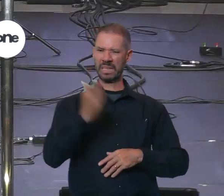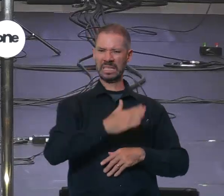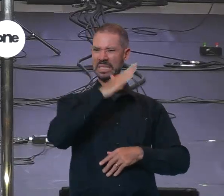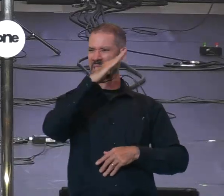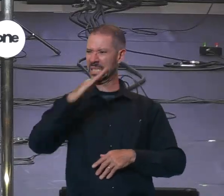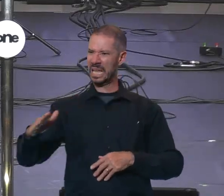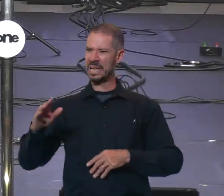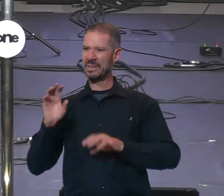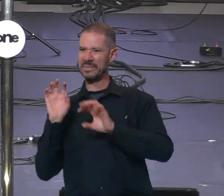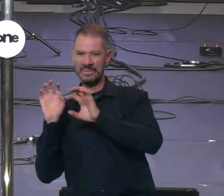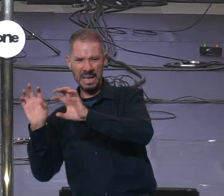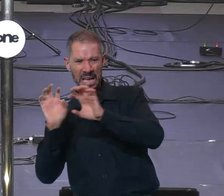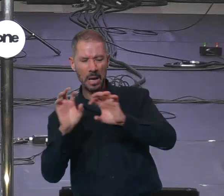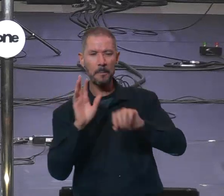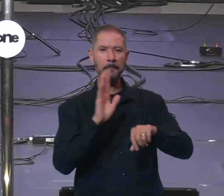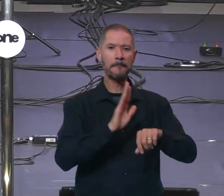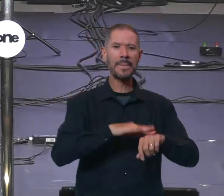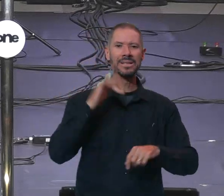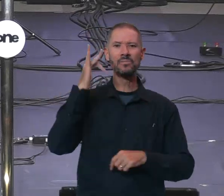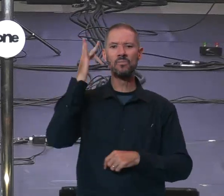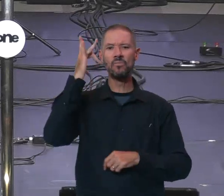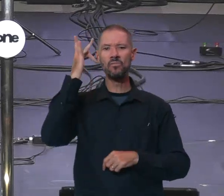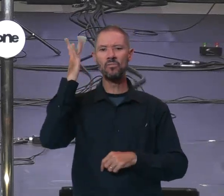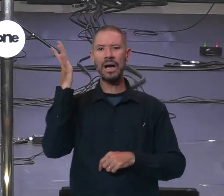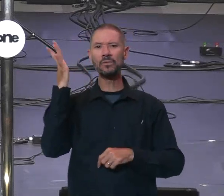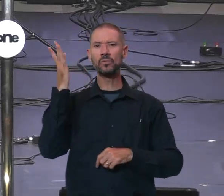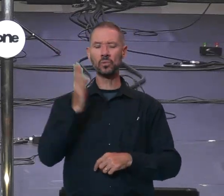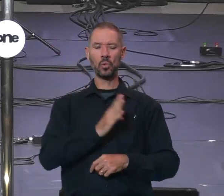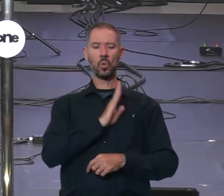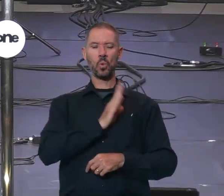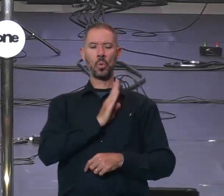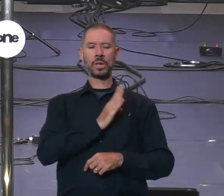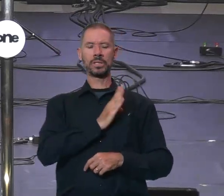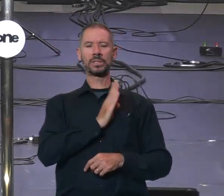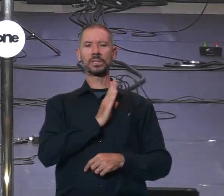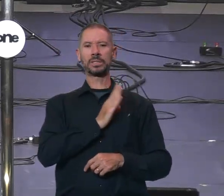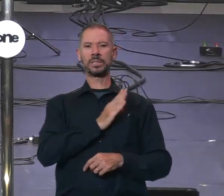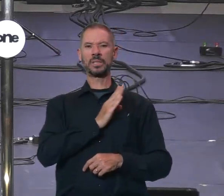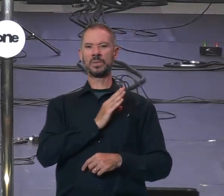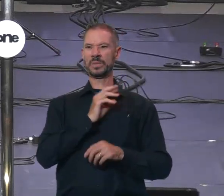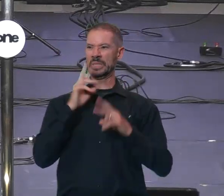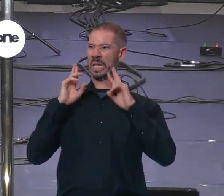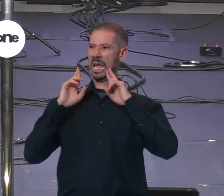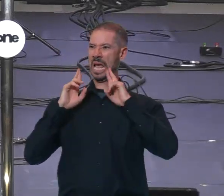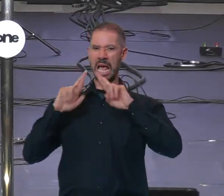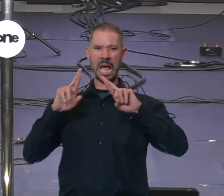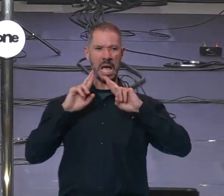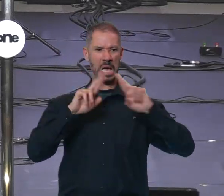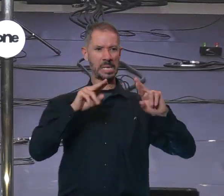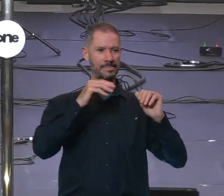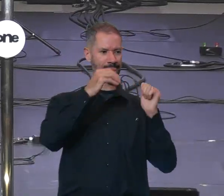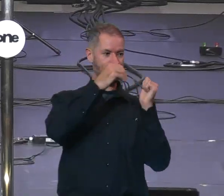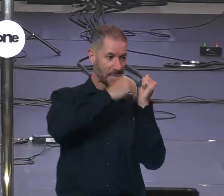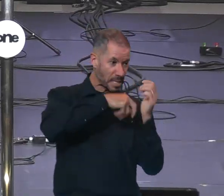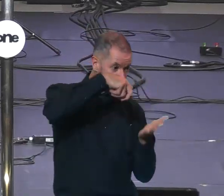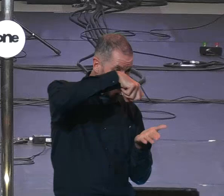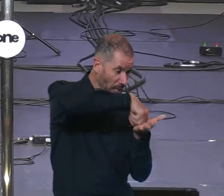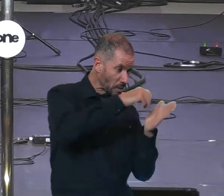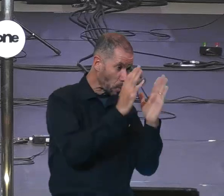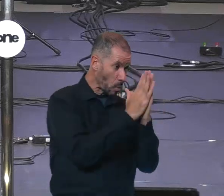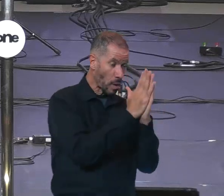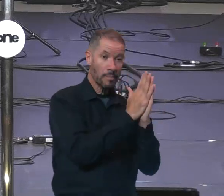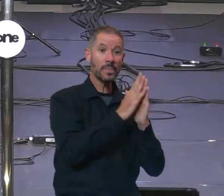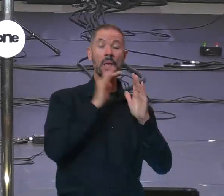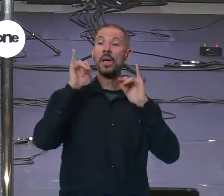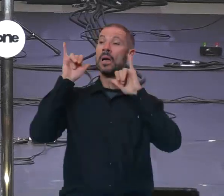denegrir. É mais fácil colocar o nosso coração para fora em meio às injustiças do que ir para o secreto e orar.